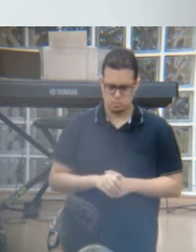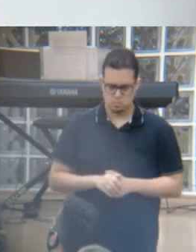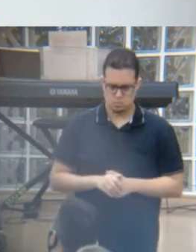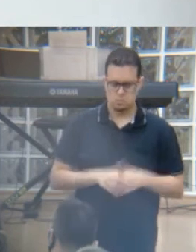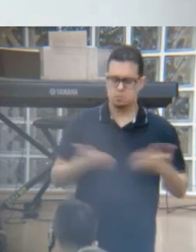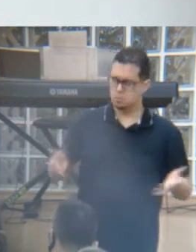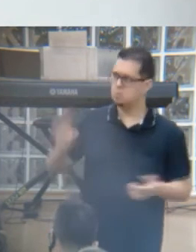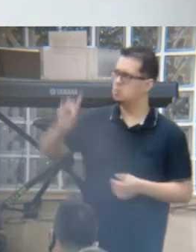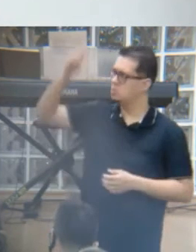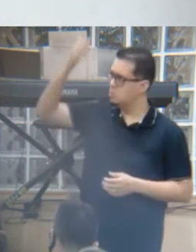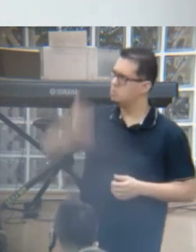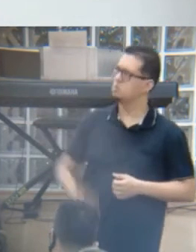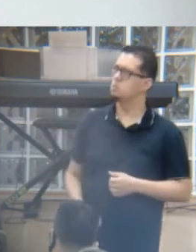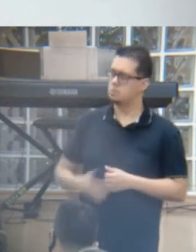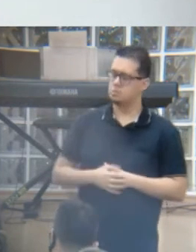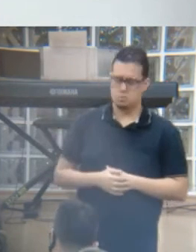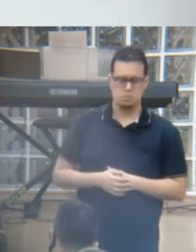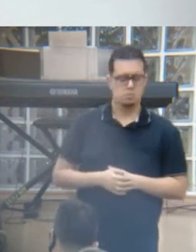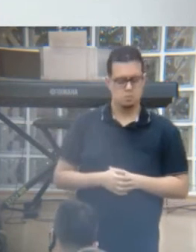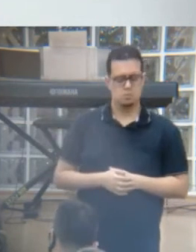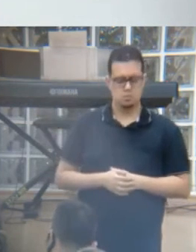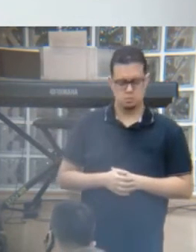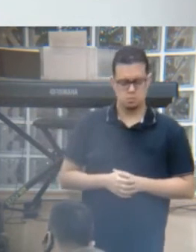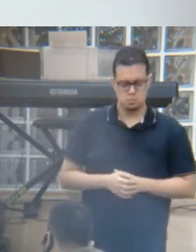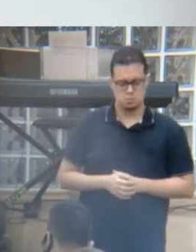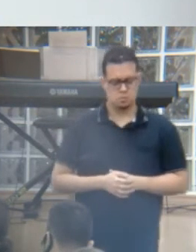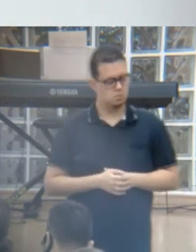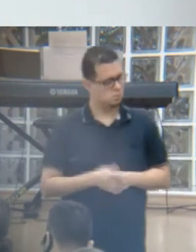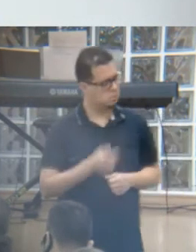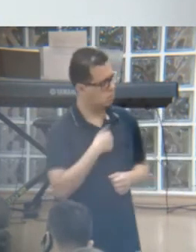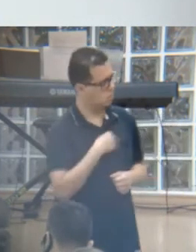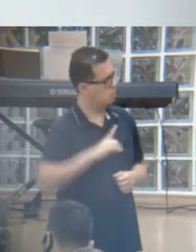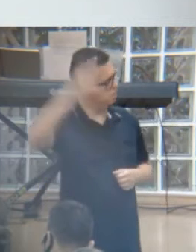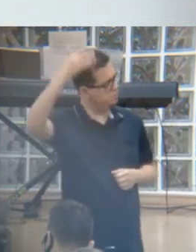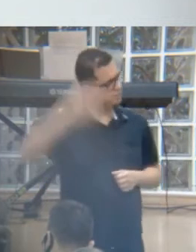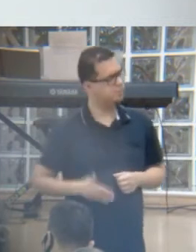face, cuja face eu estou, é orando